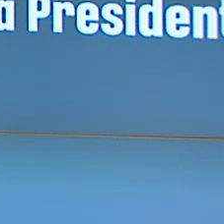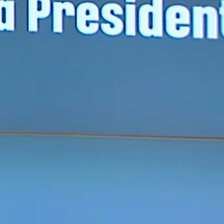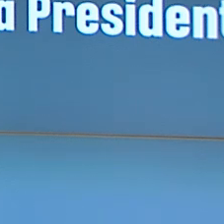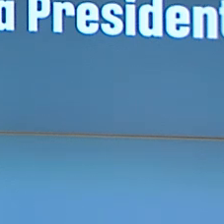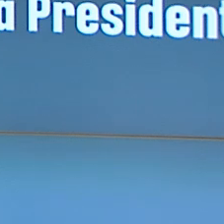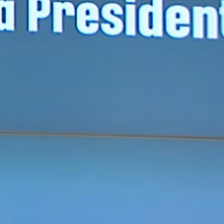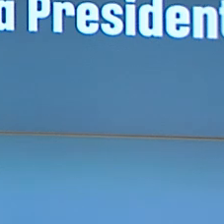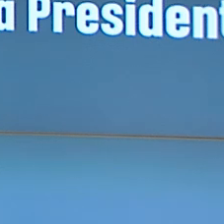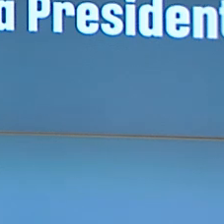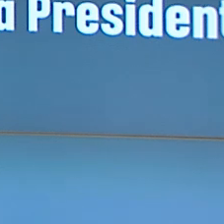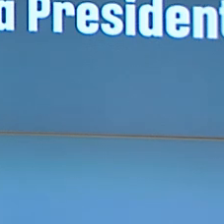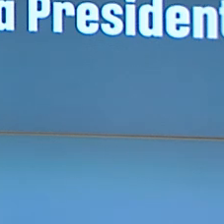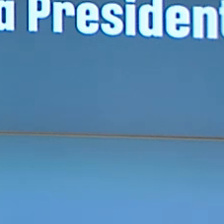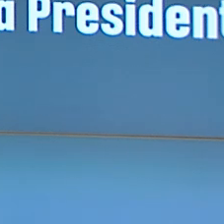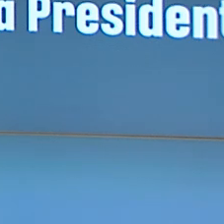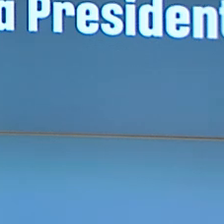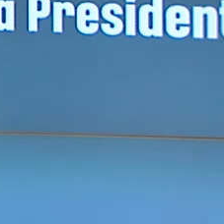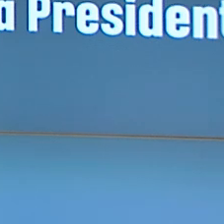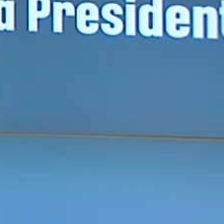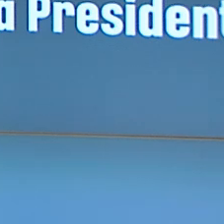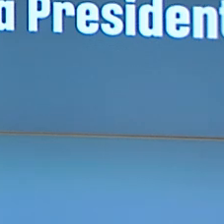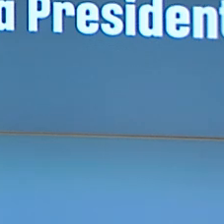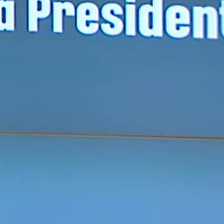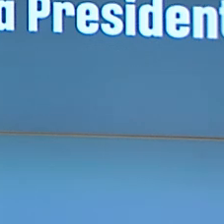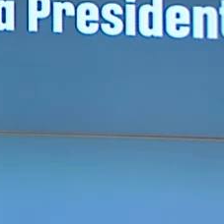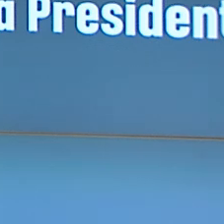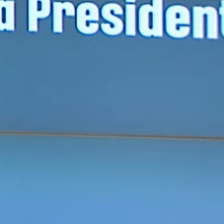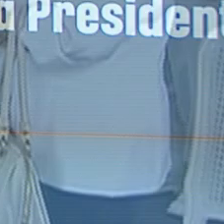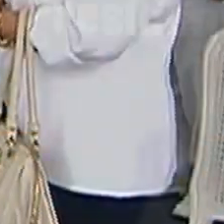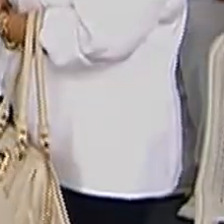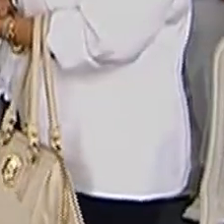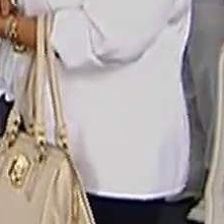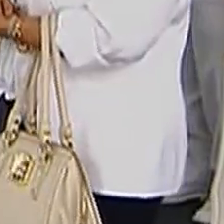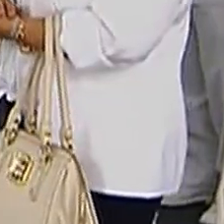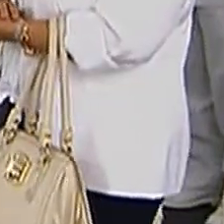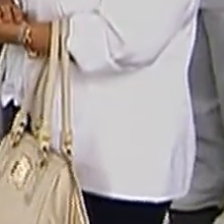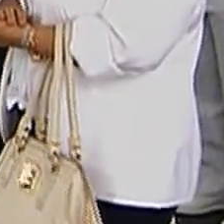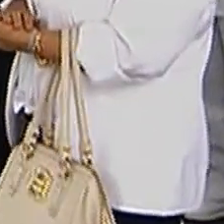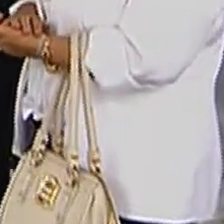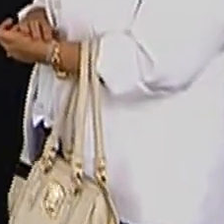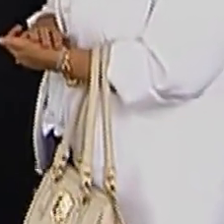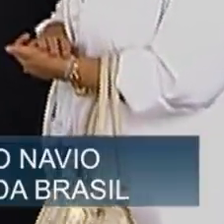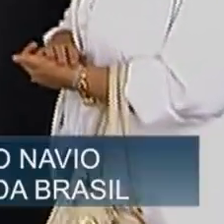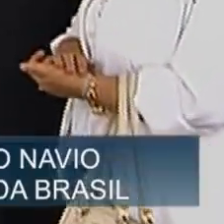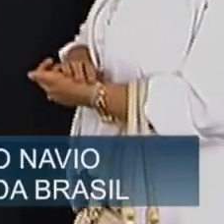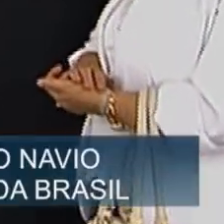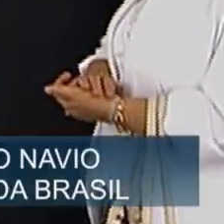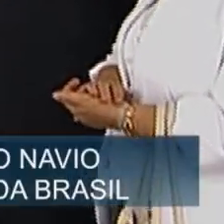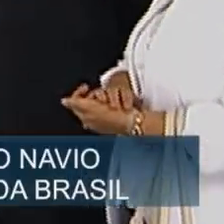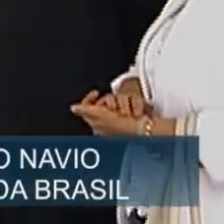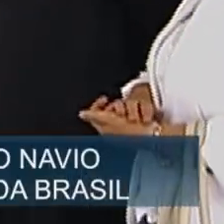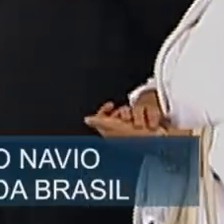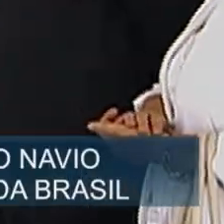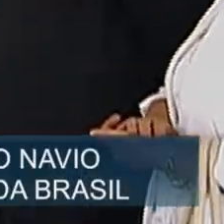Olá, interrompemos a programação para ir ao vivo a Salvador, Bahia, onde a presidenta Dilma Rousseff participa da cerimônia de incorporação do